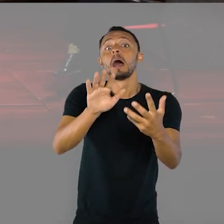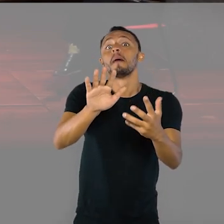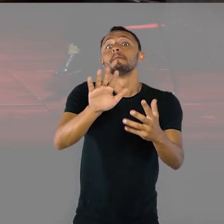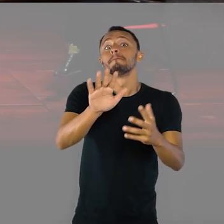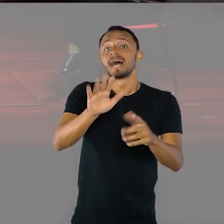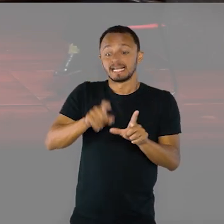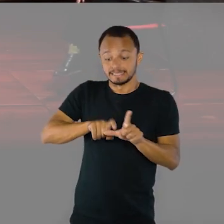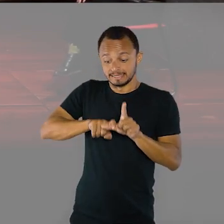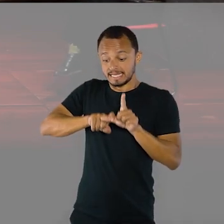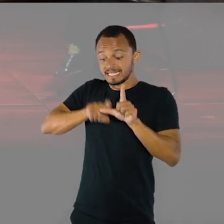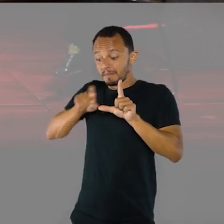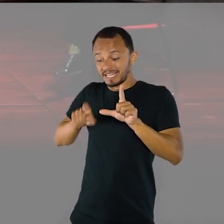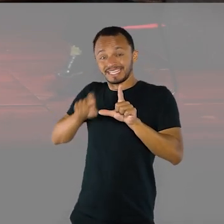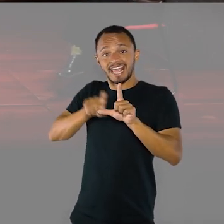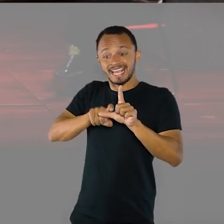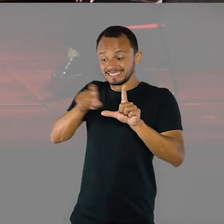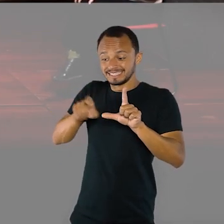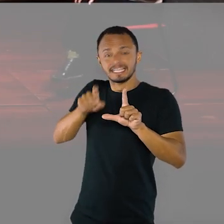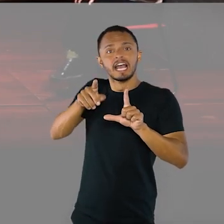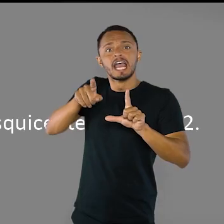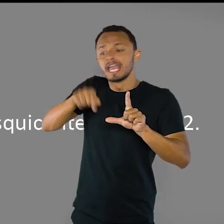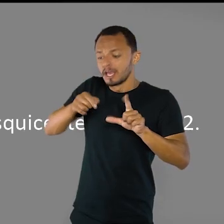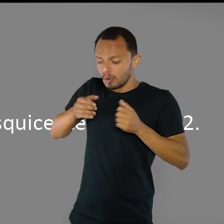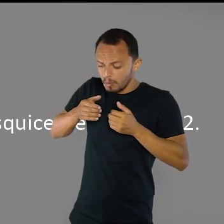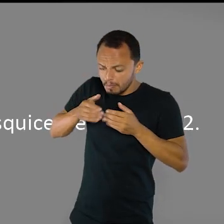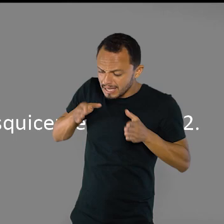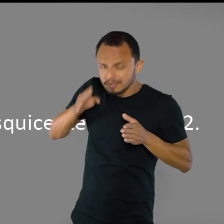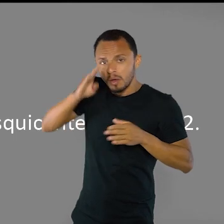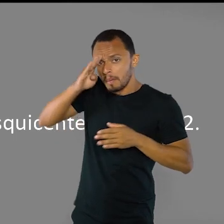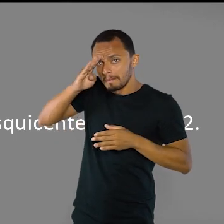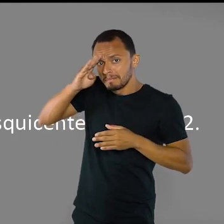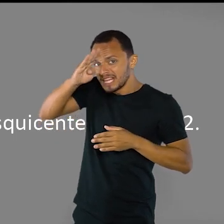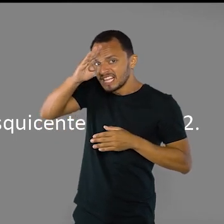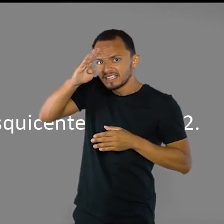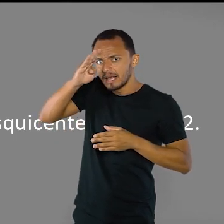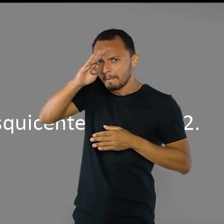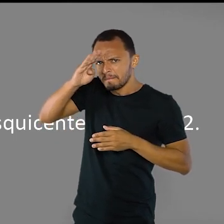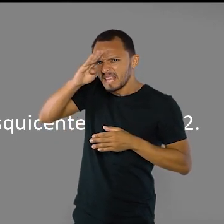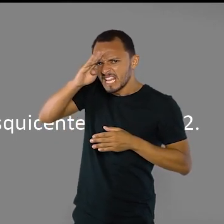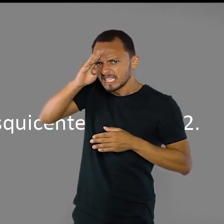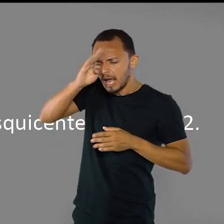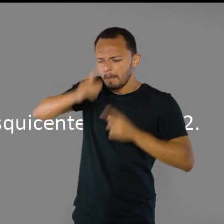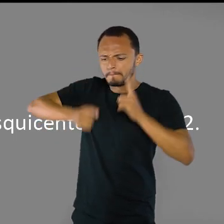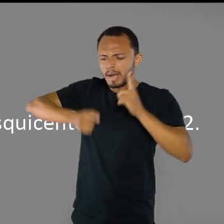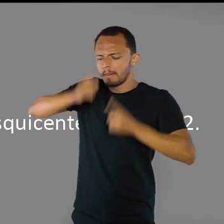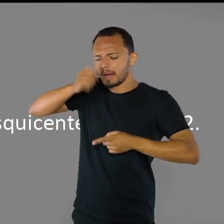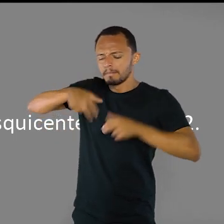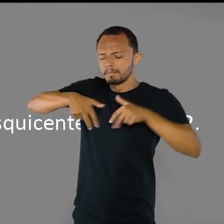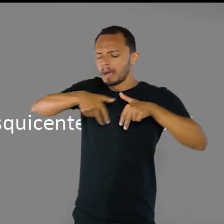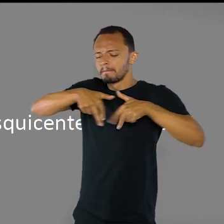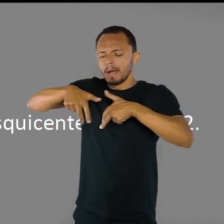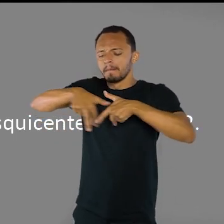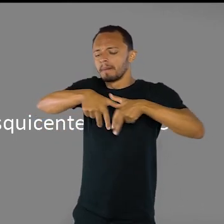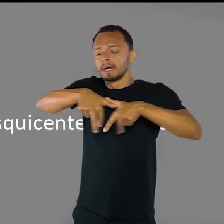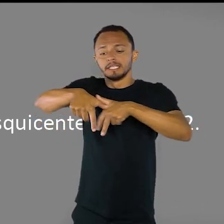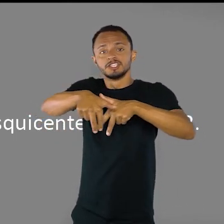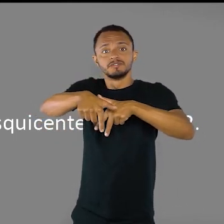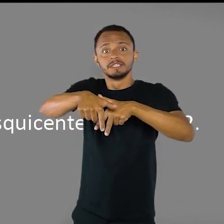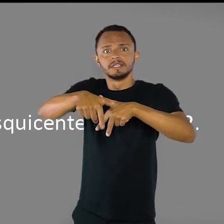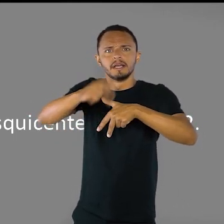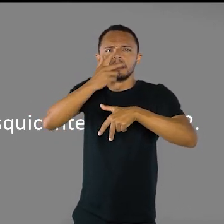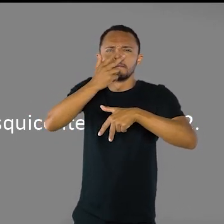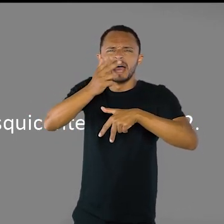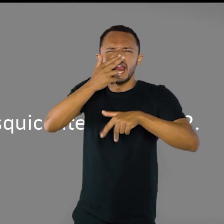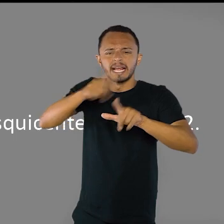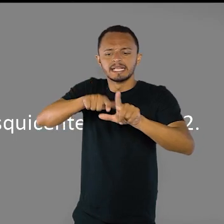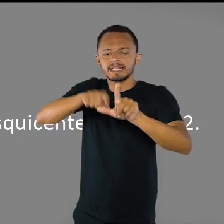grande desfile militar. Pode virar, gente. Por outro lado, a tela do Pedro Américo ia virando referência de